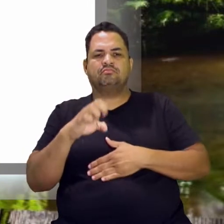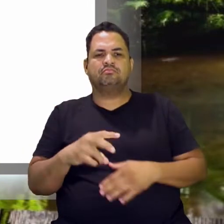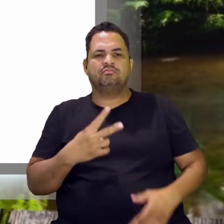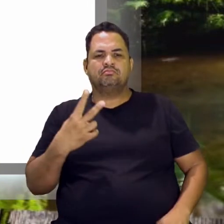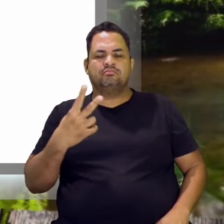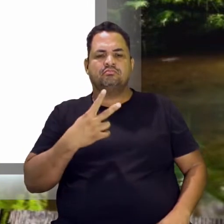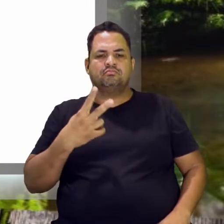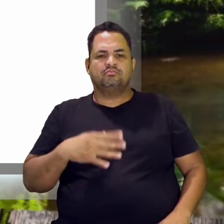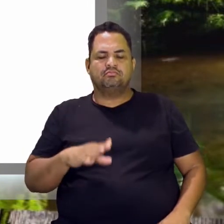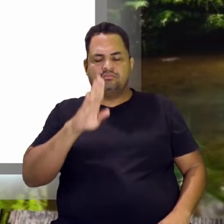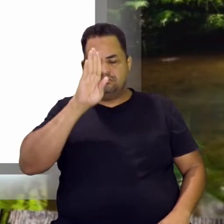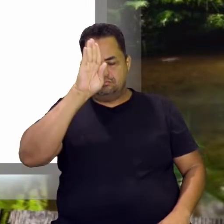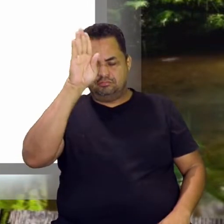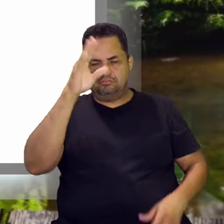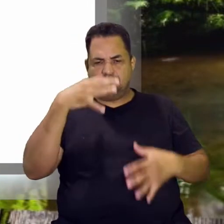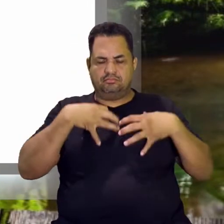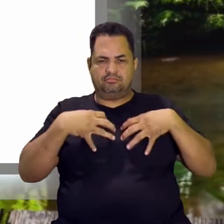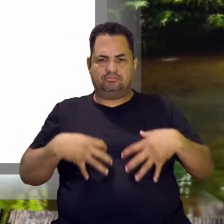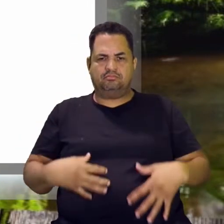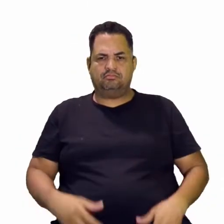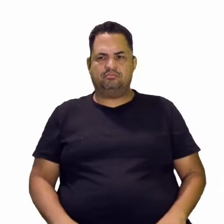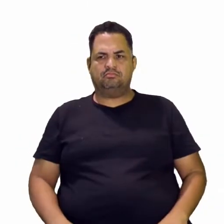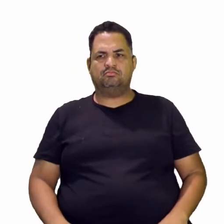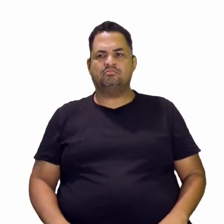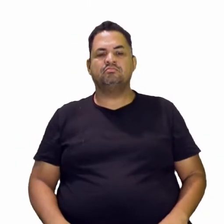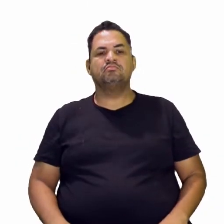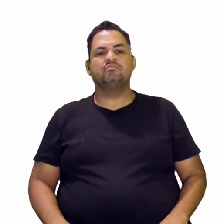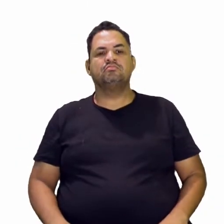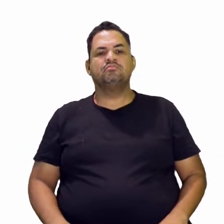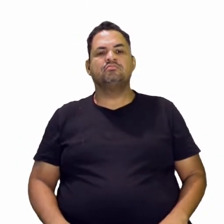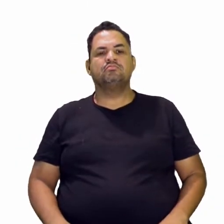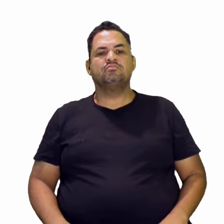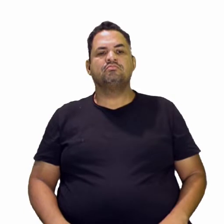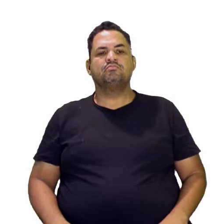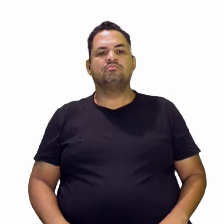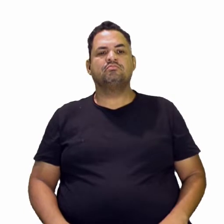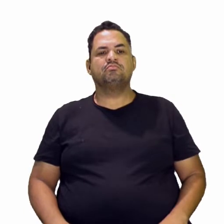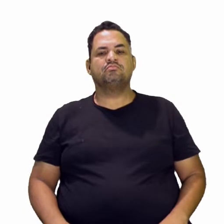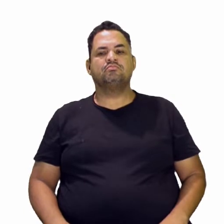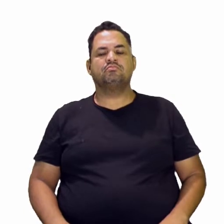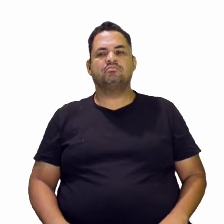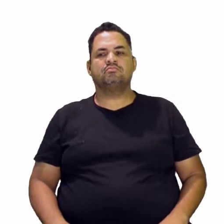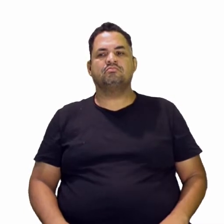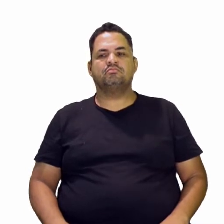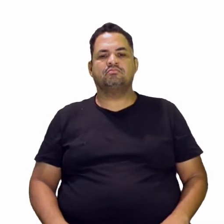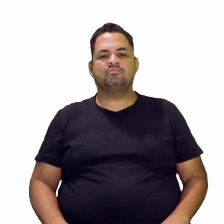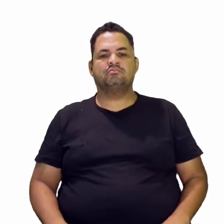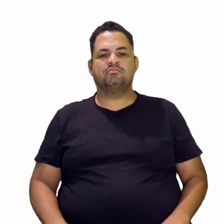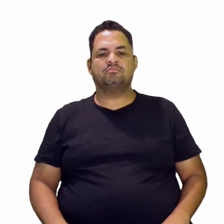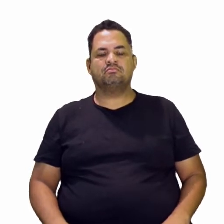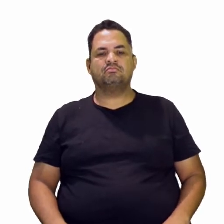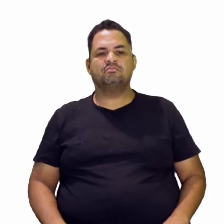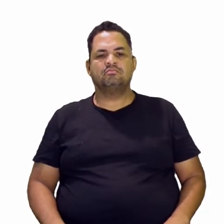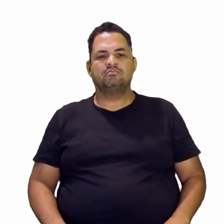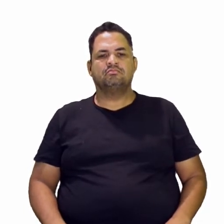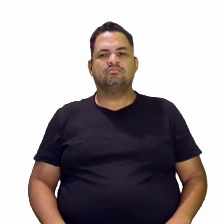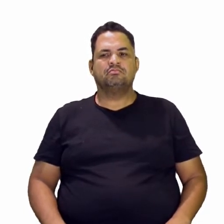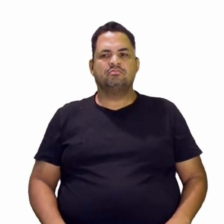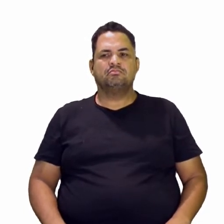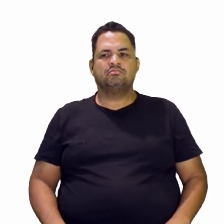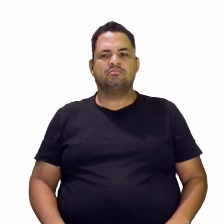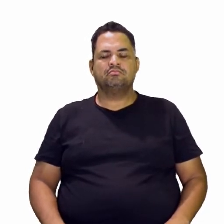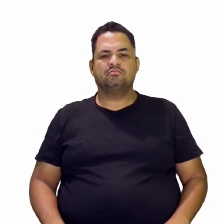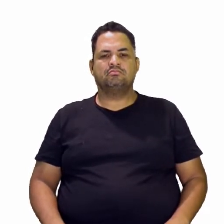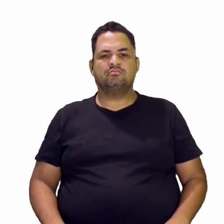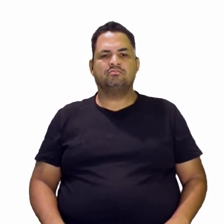segunda fonte de energia principal do nosso organismo. Joga lá na tela. Vamos lá, então. Olha só para você ter uma